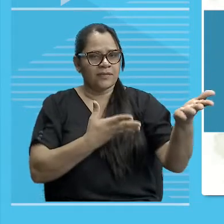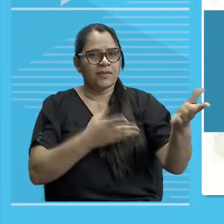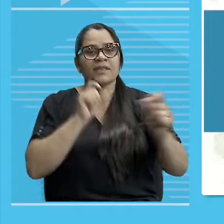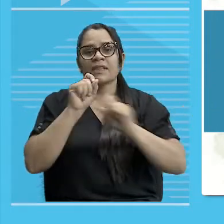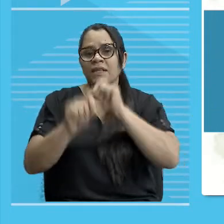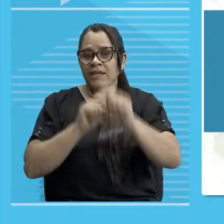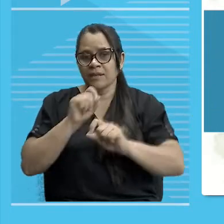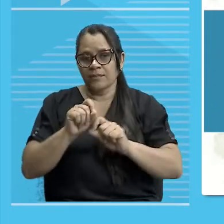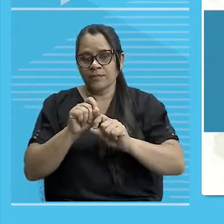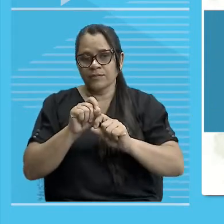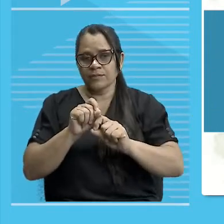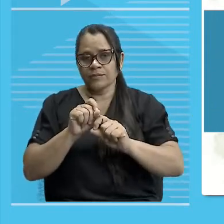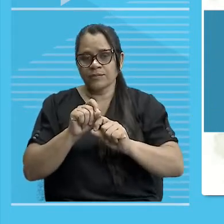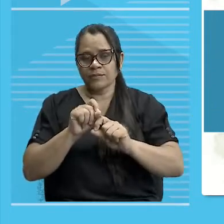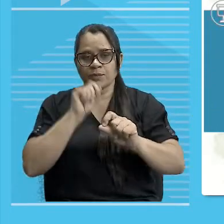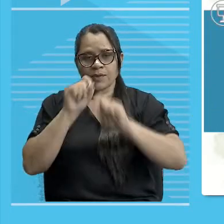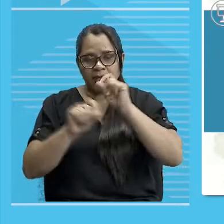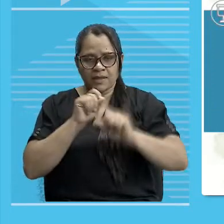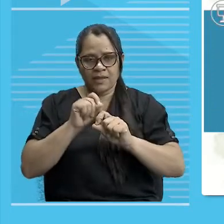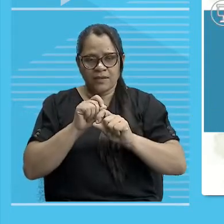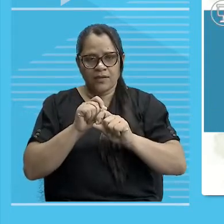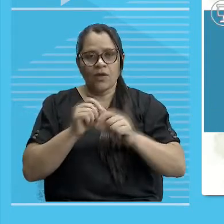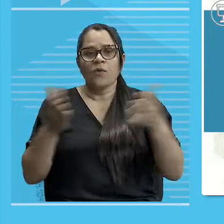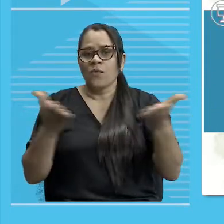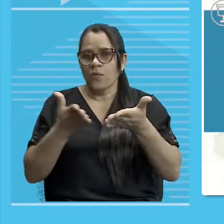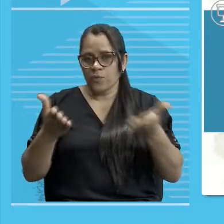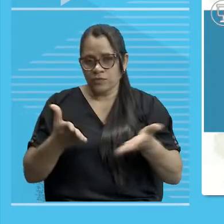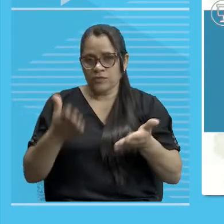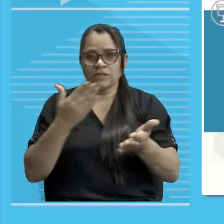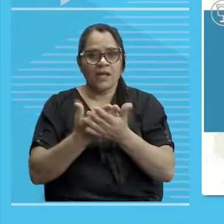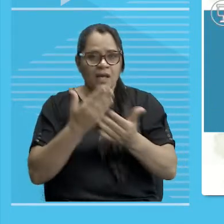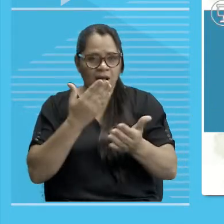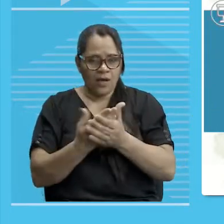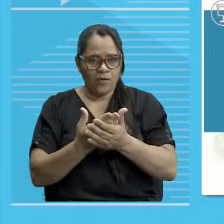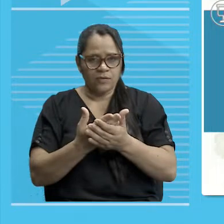quê aqui? Na nossa aula de hoje,